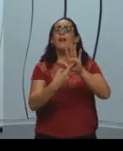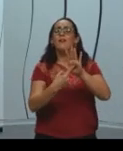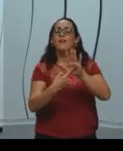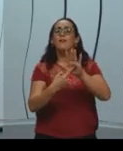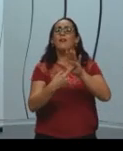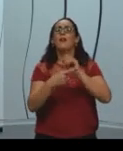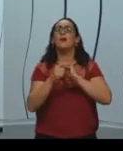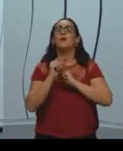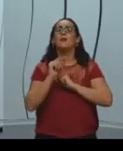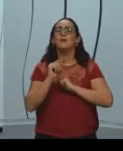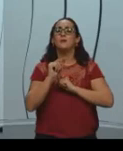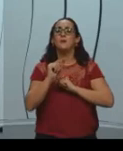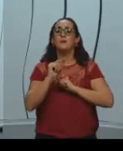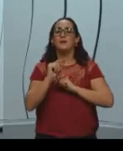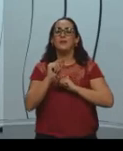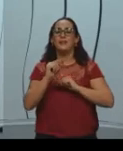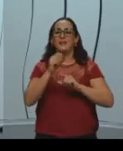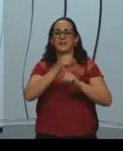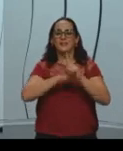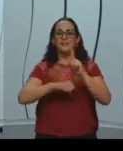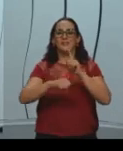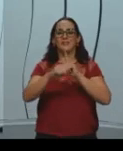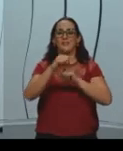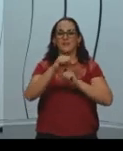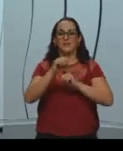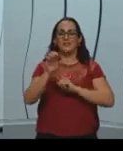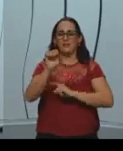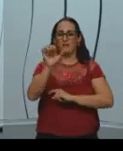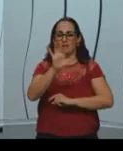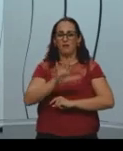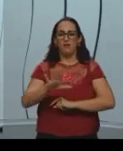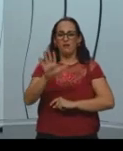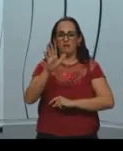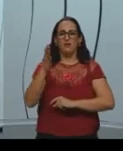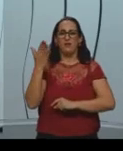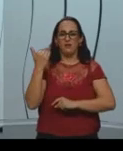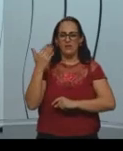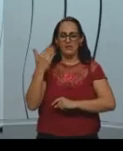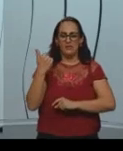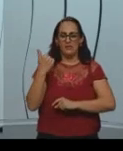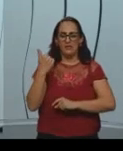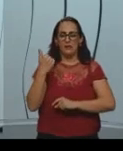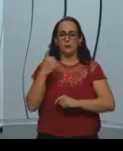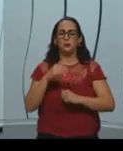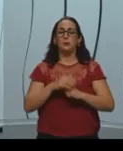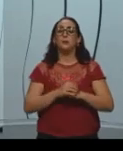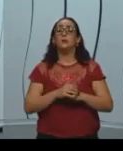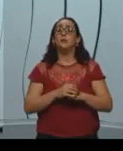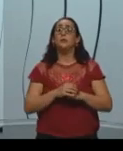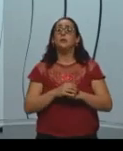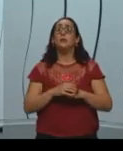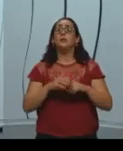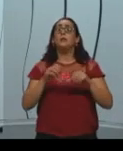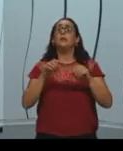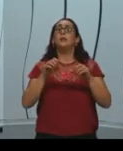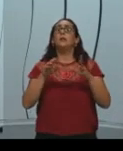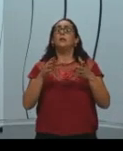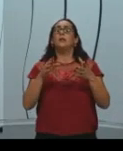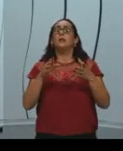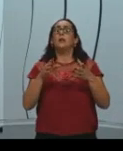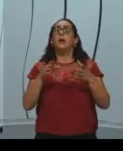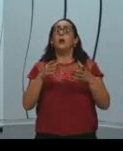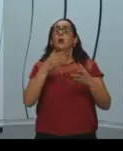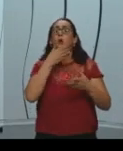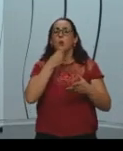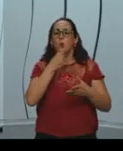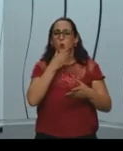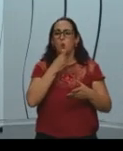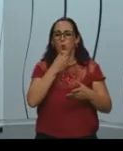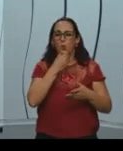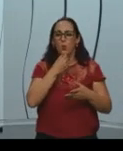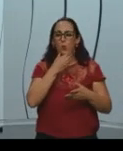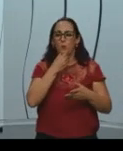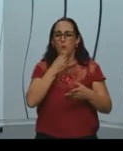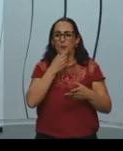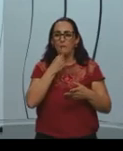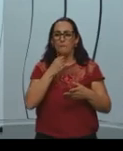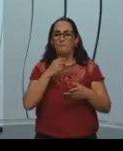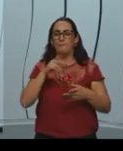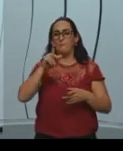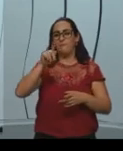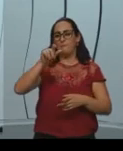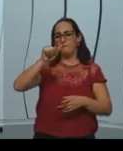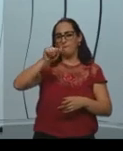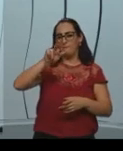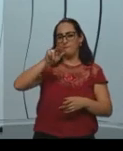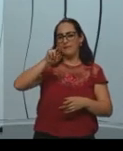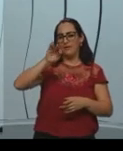grande reflexo da sociedade europeia. Então, o sistema patriarcal também. Nesse sistema, o homem mandava tanto na sua esposa, nos